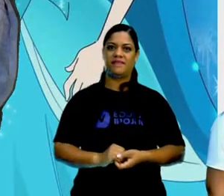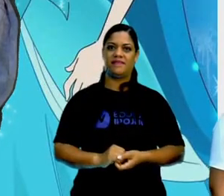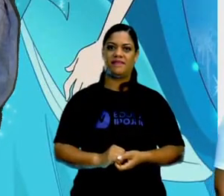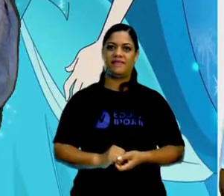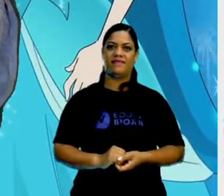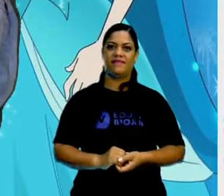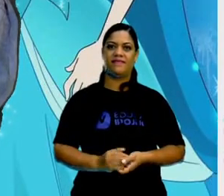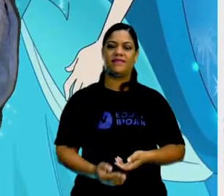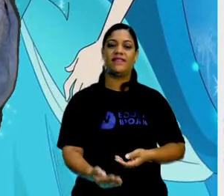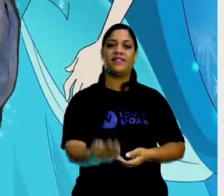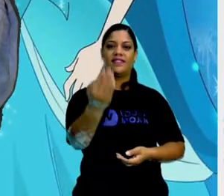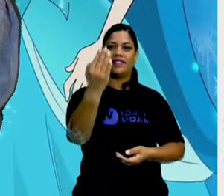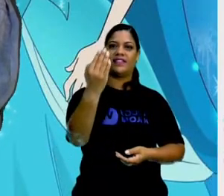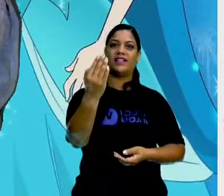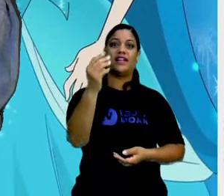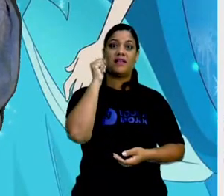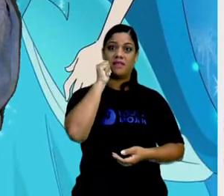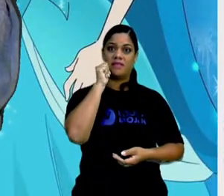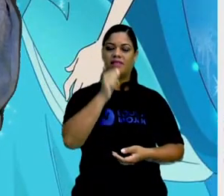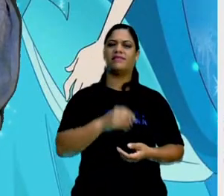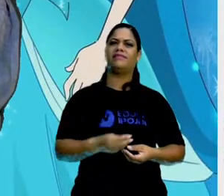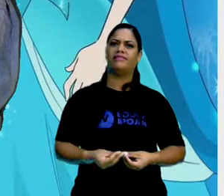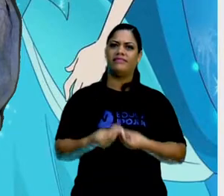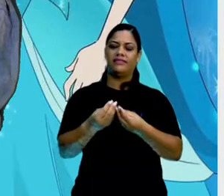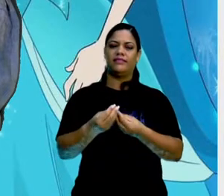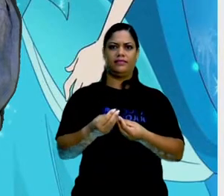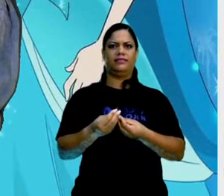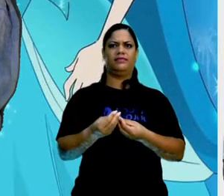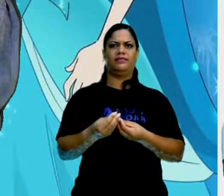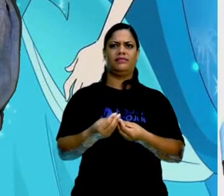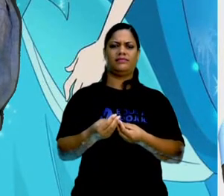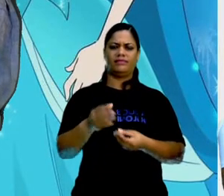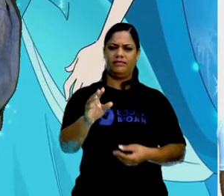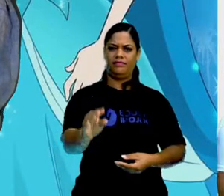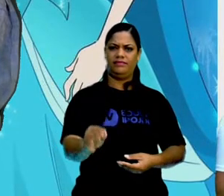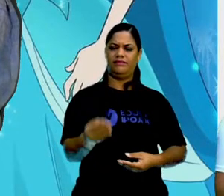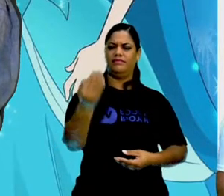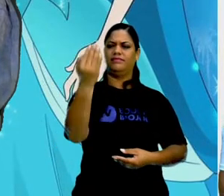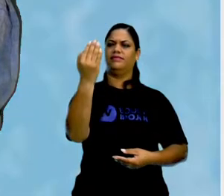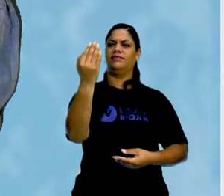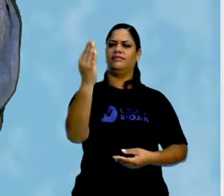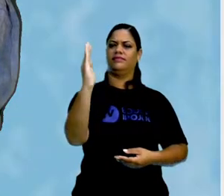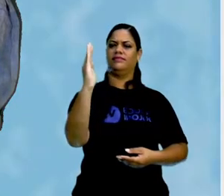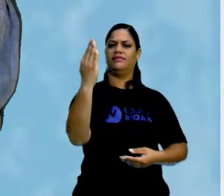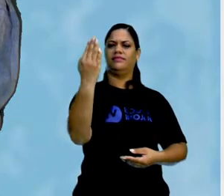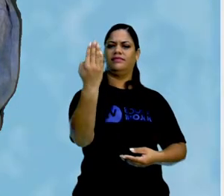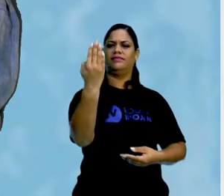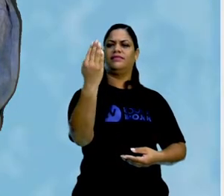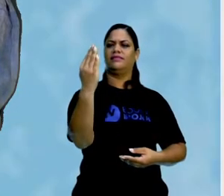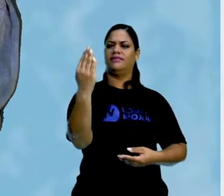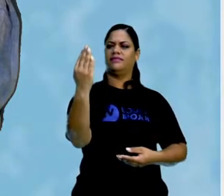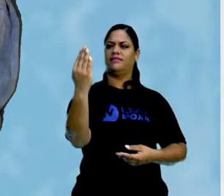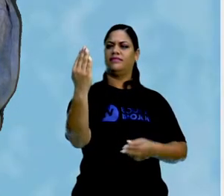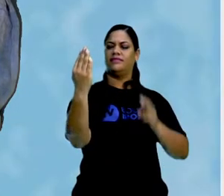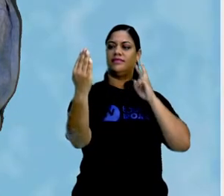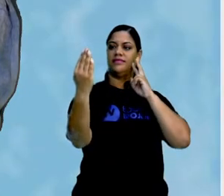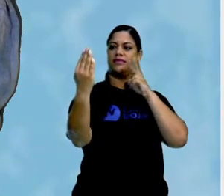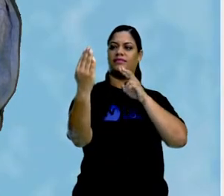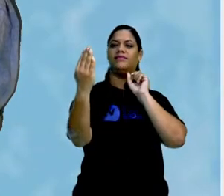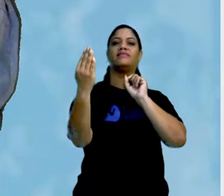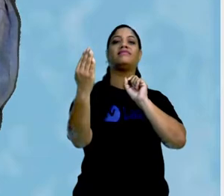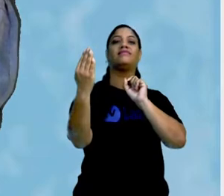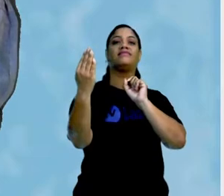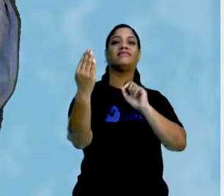vendo? Deu o espelho à rainha. E quando a rainha olhou no espelho, olha o que ela viu,